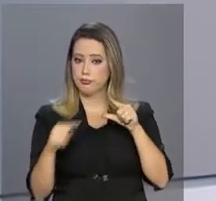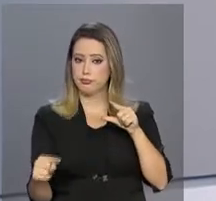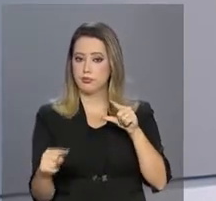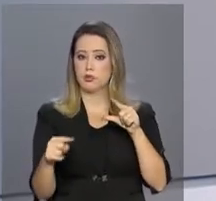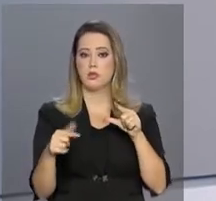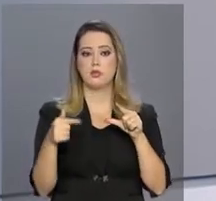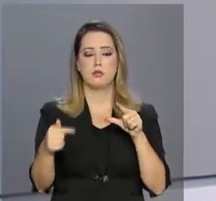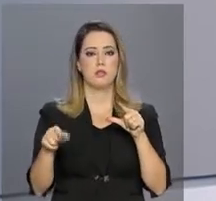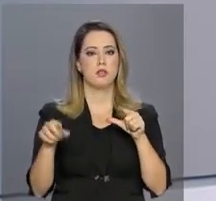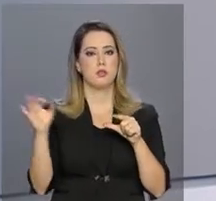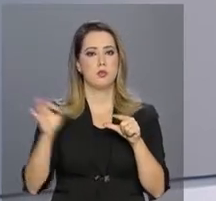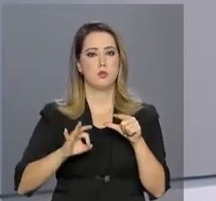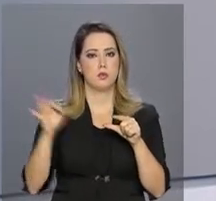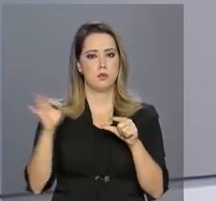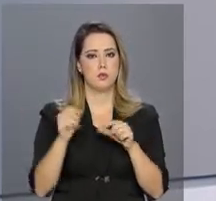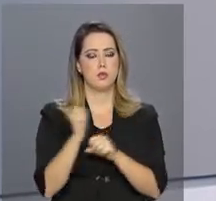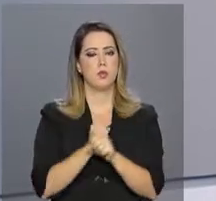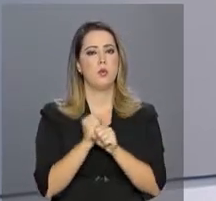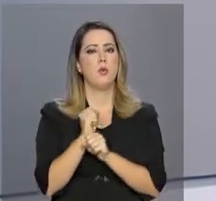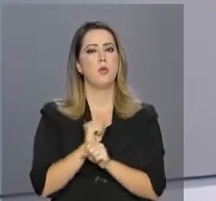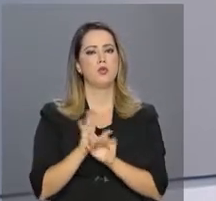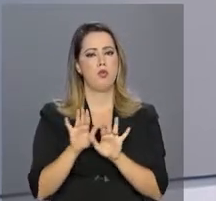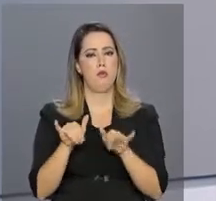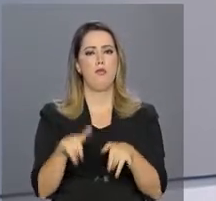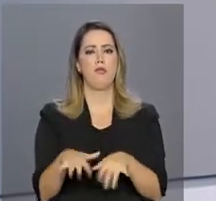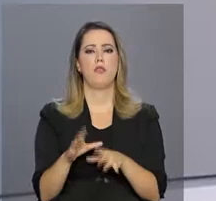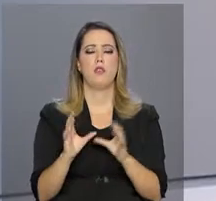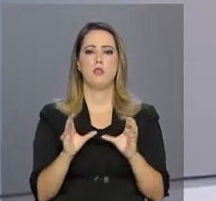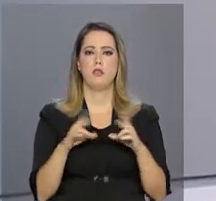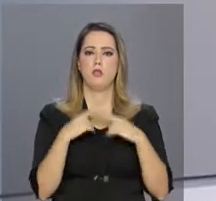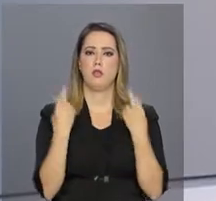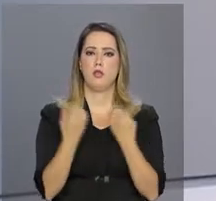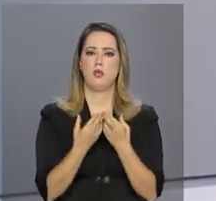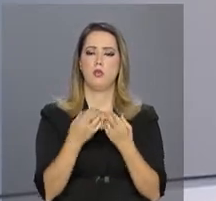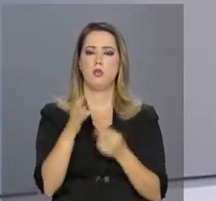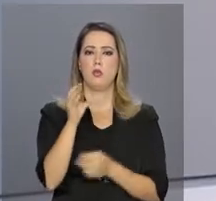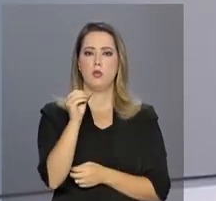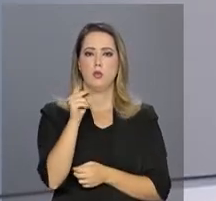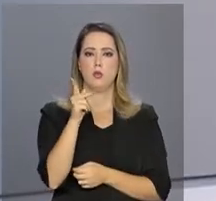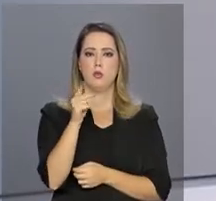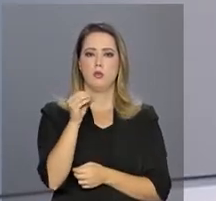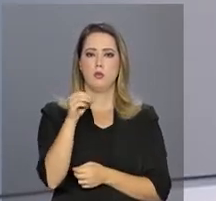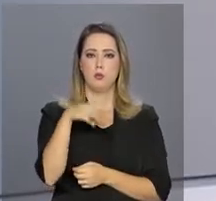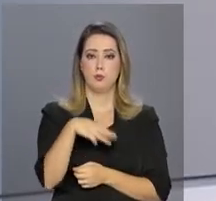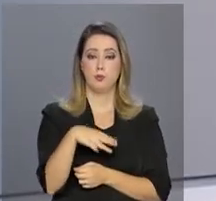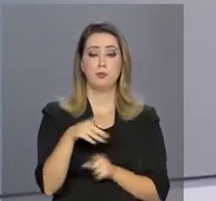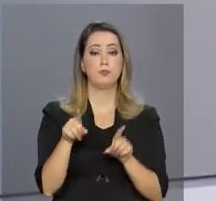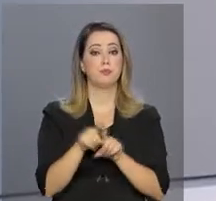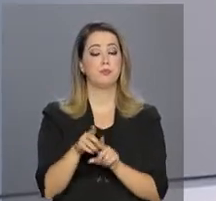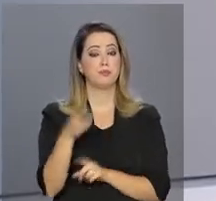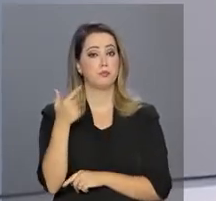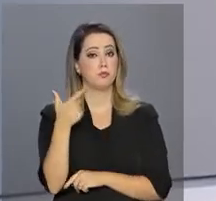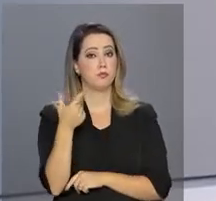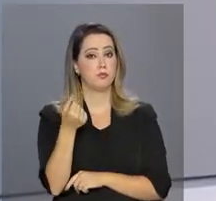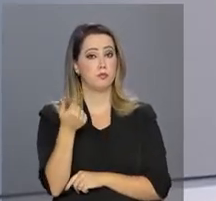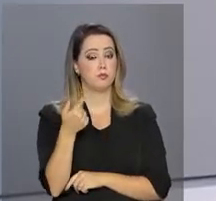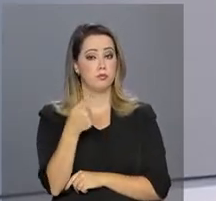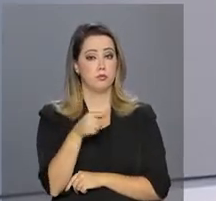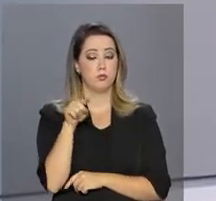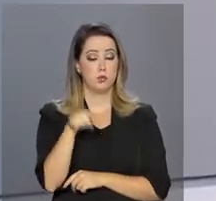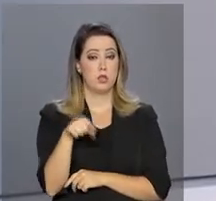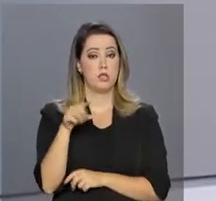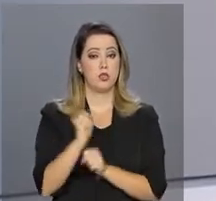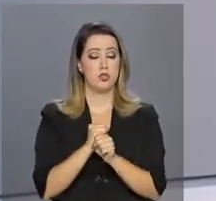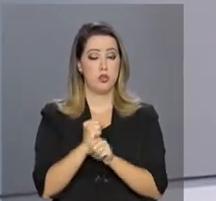ao ano esta é a última reunião do copom o comitê de política monetária do banco central em 2017 se a